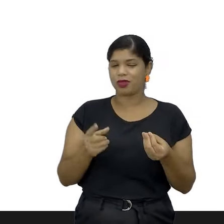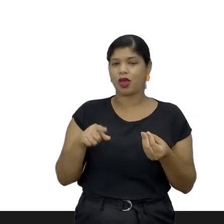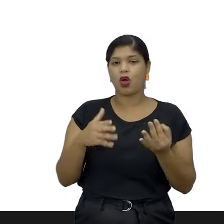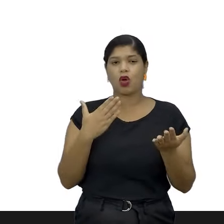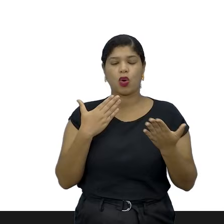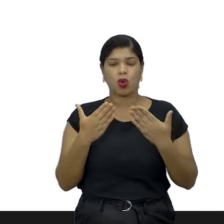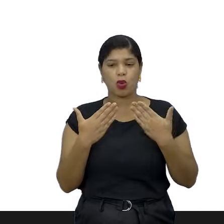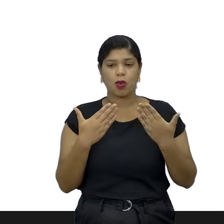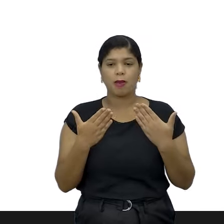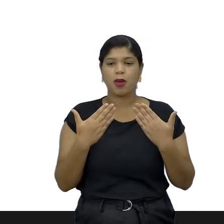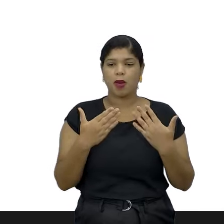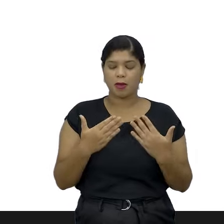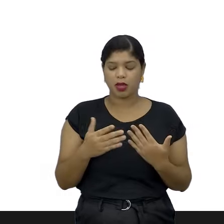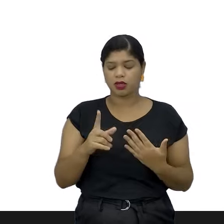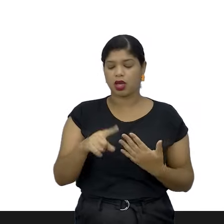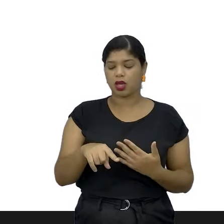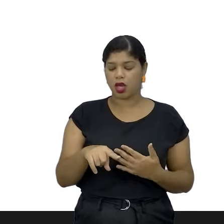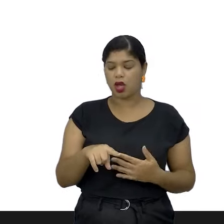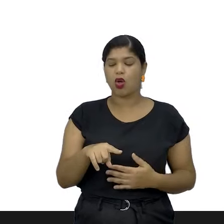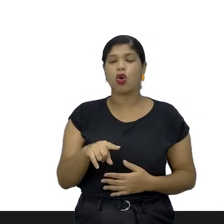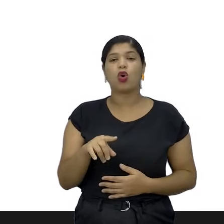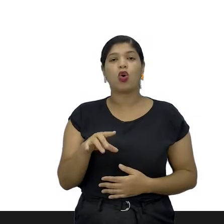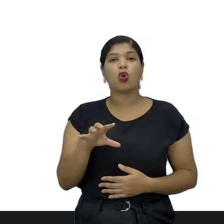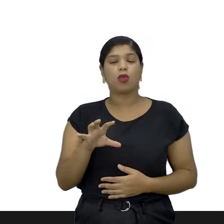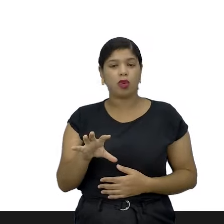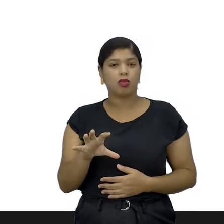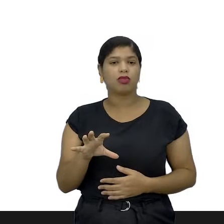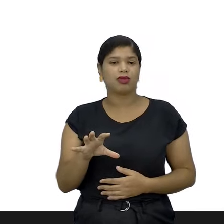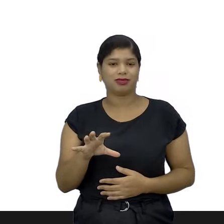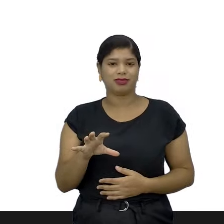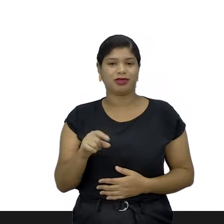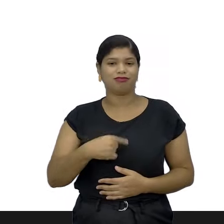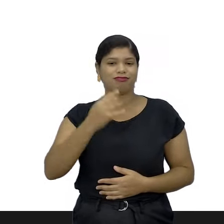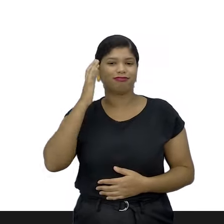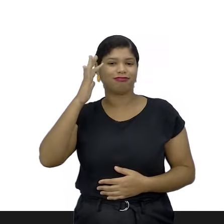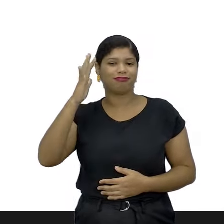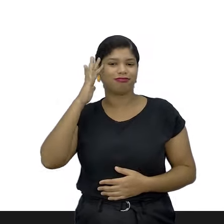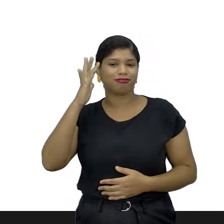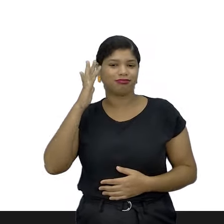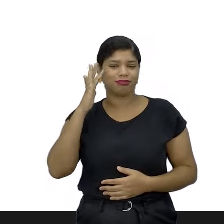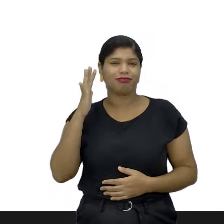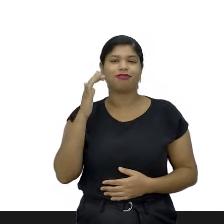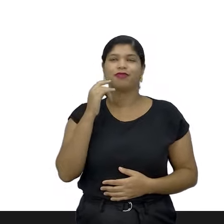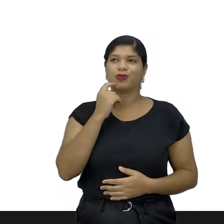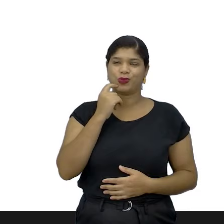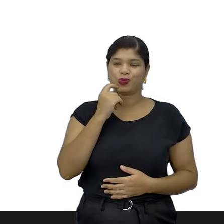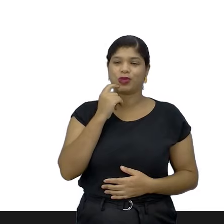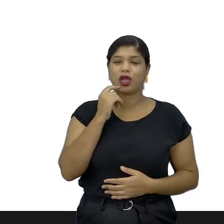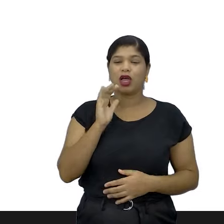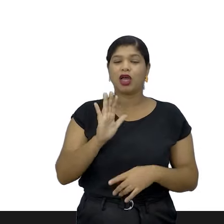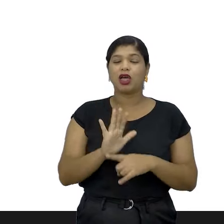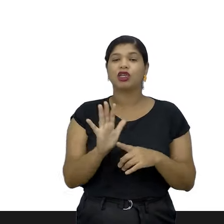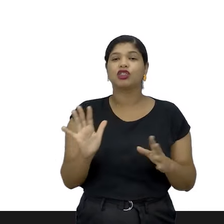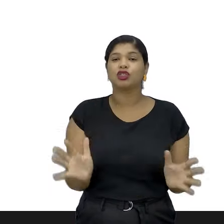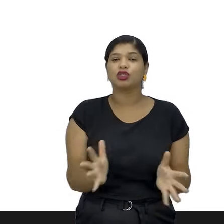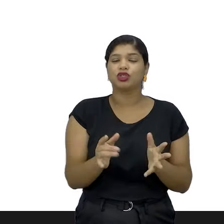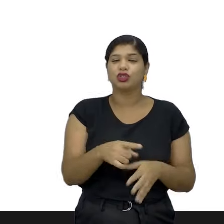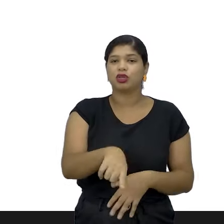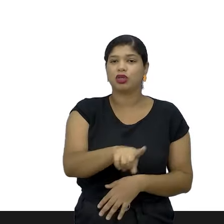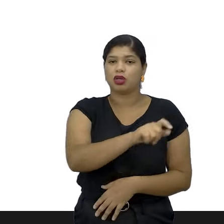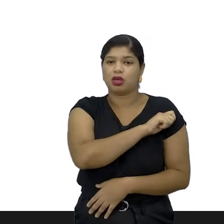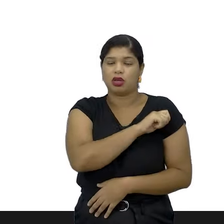discussão que antecede todo esse momento, né, para pensar, né, como são as